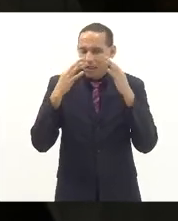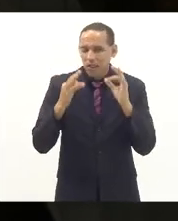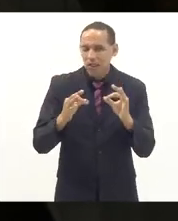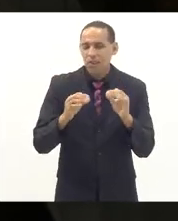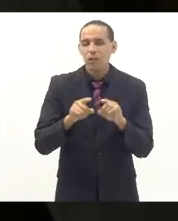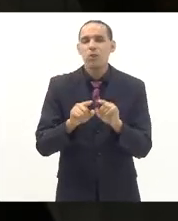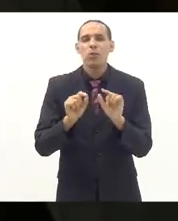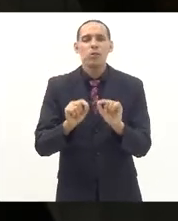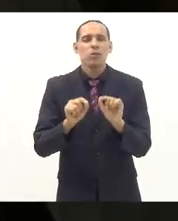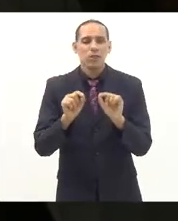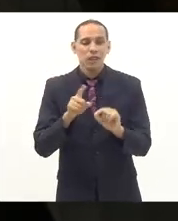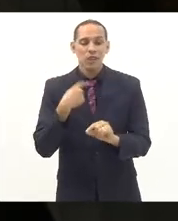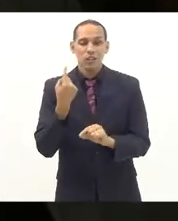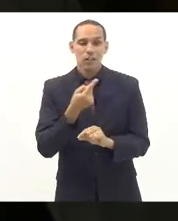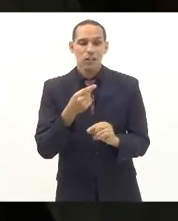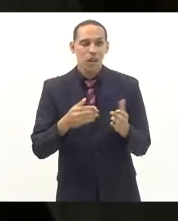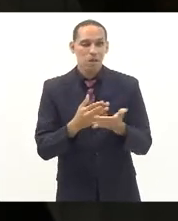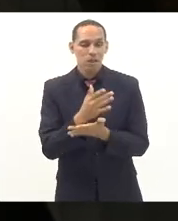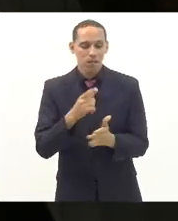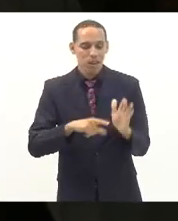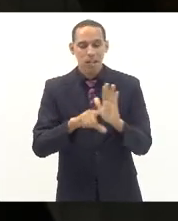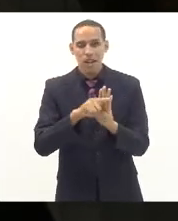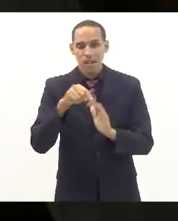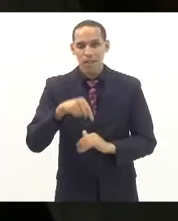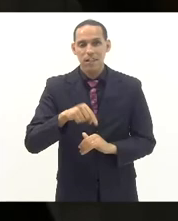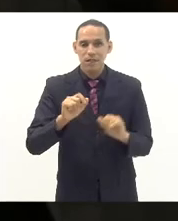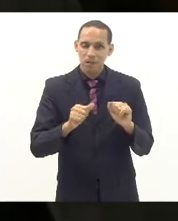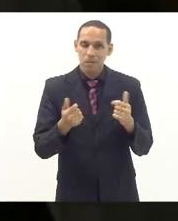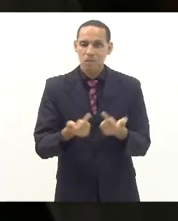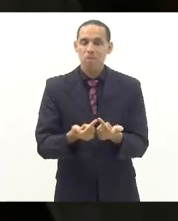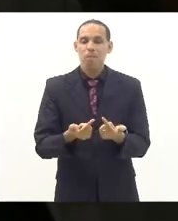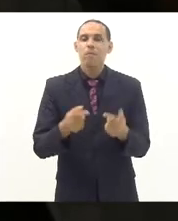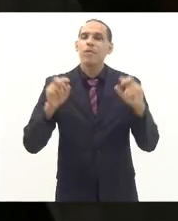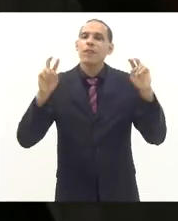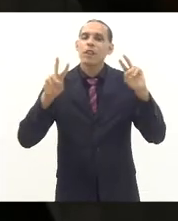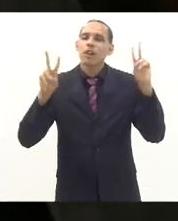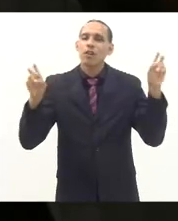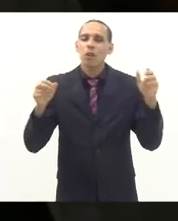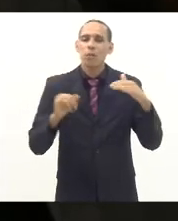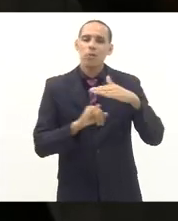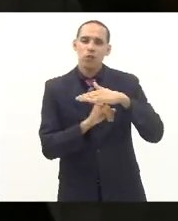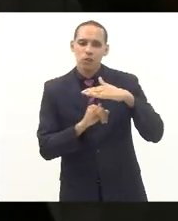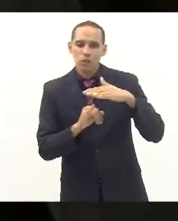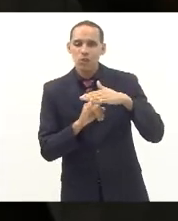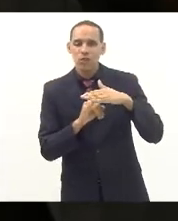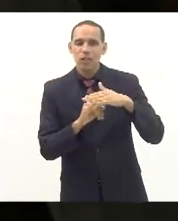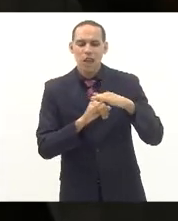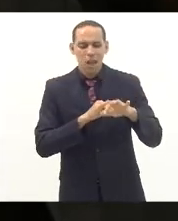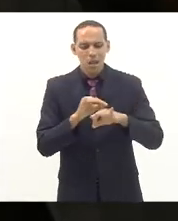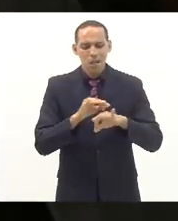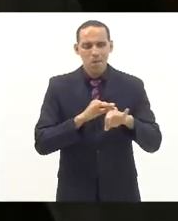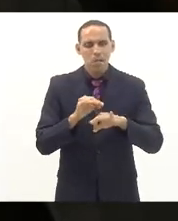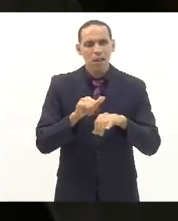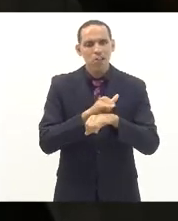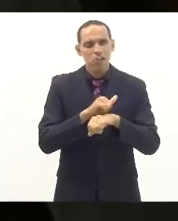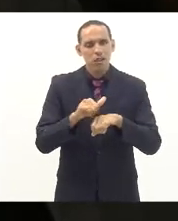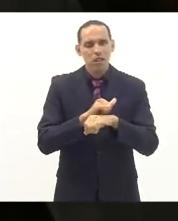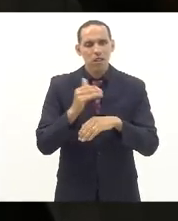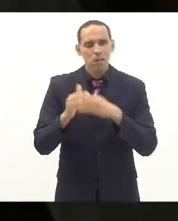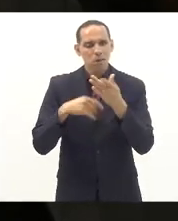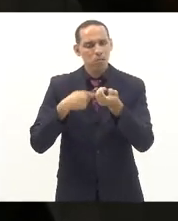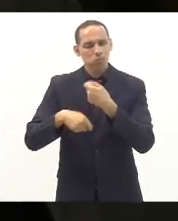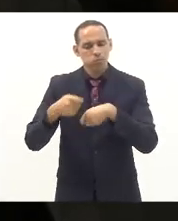que a lei que nós aprovamos aqui na Assembleia sobre o sobre a instituição de um plano estratégico de desenvolvimento